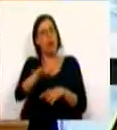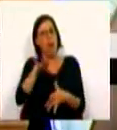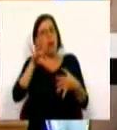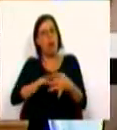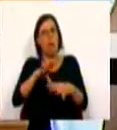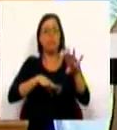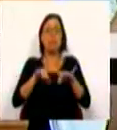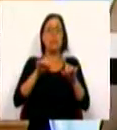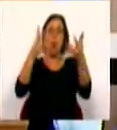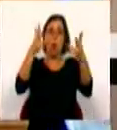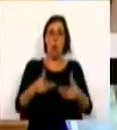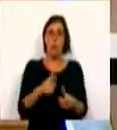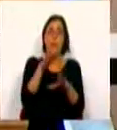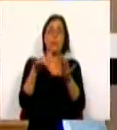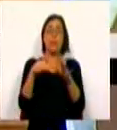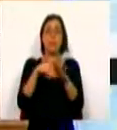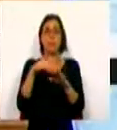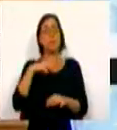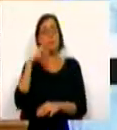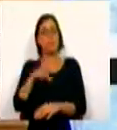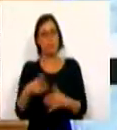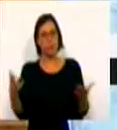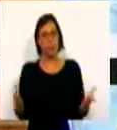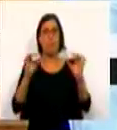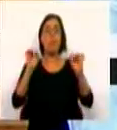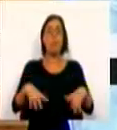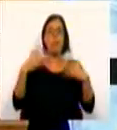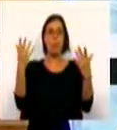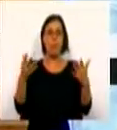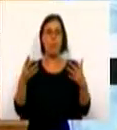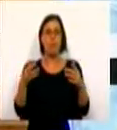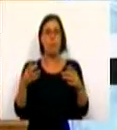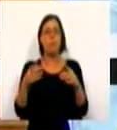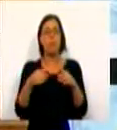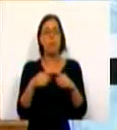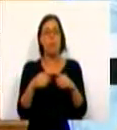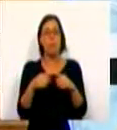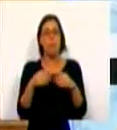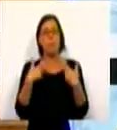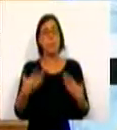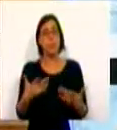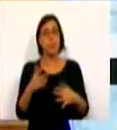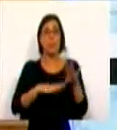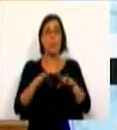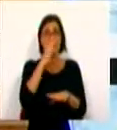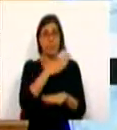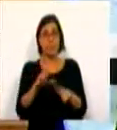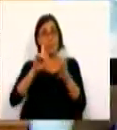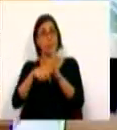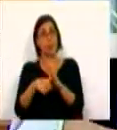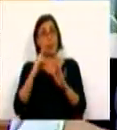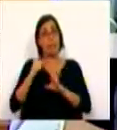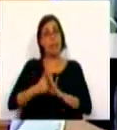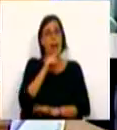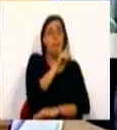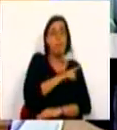a realização do Orçamento Participativo Portugal, iniciativa que estamos agora a proceder à execução dos projetos vencedores